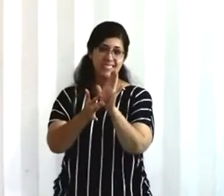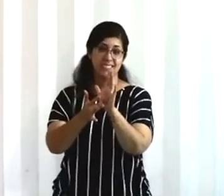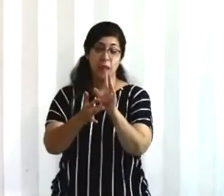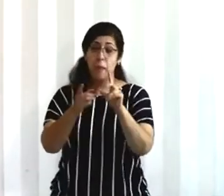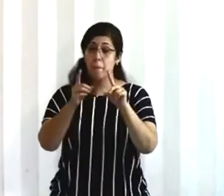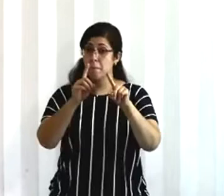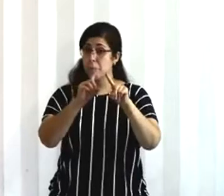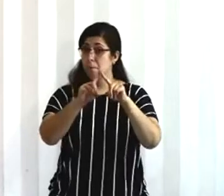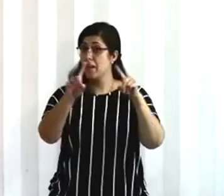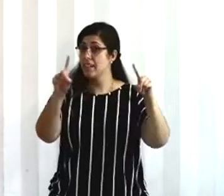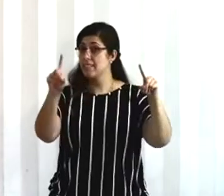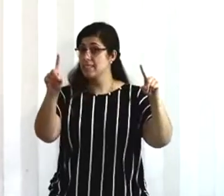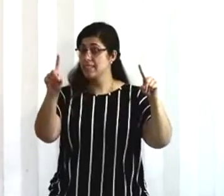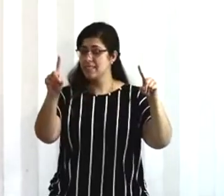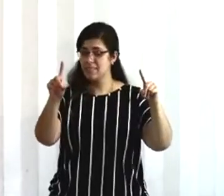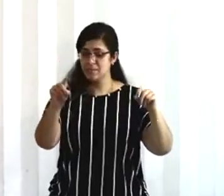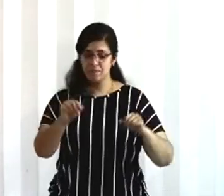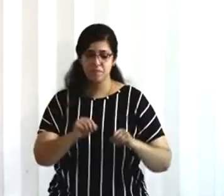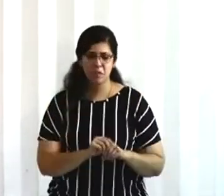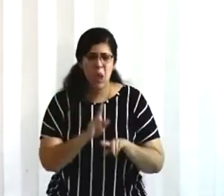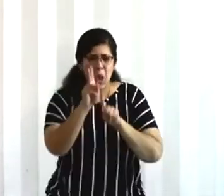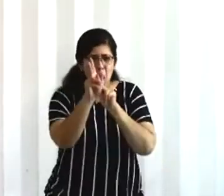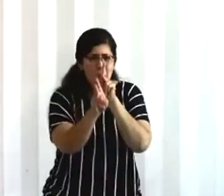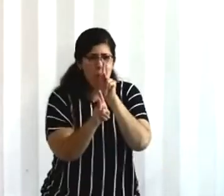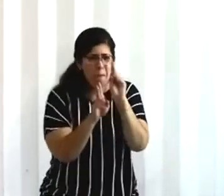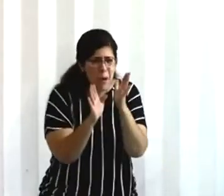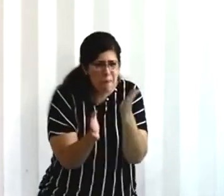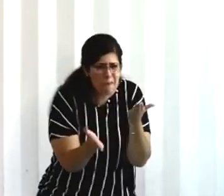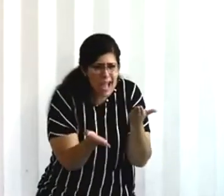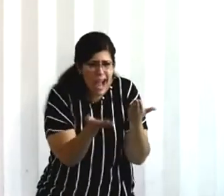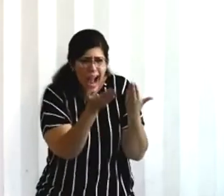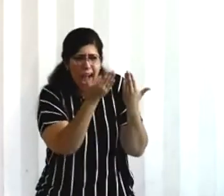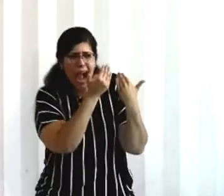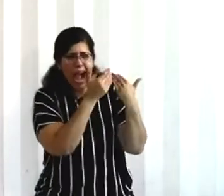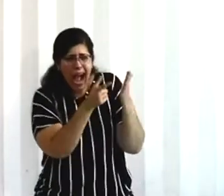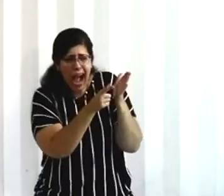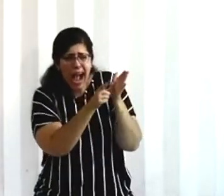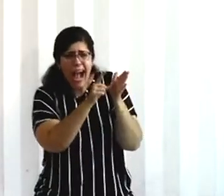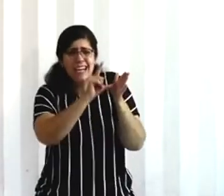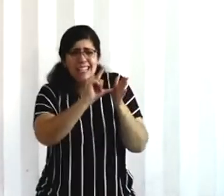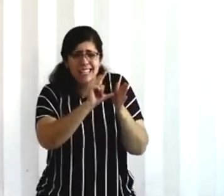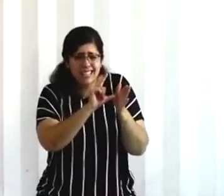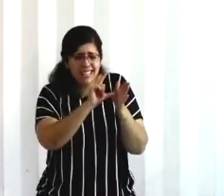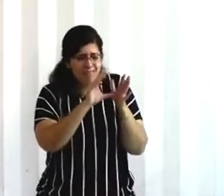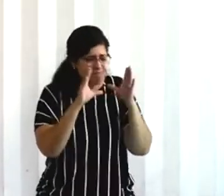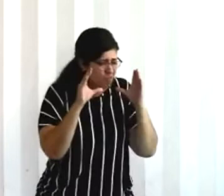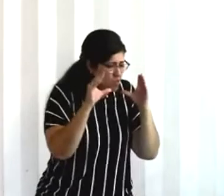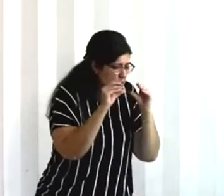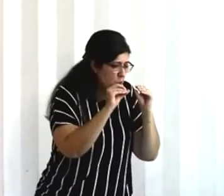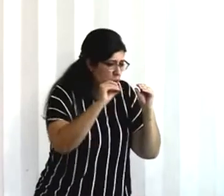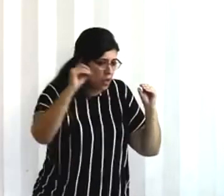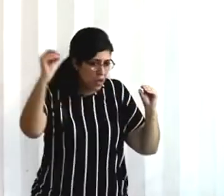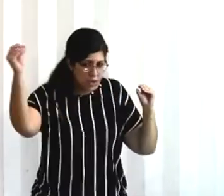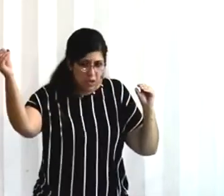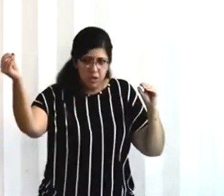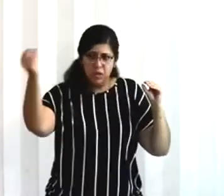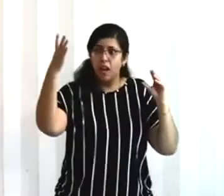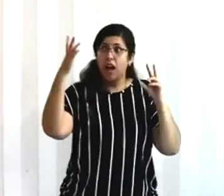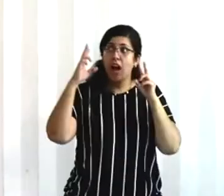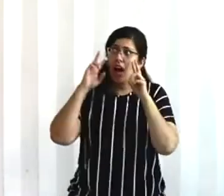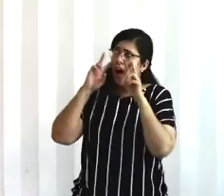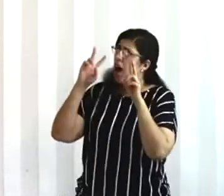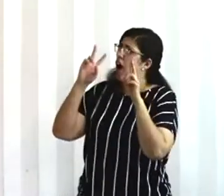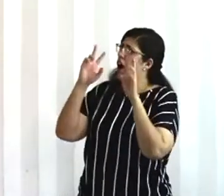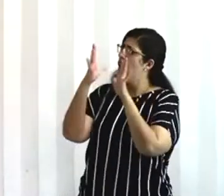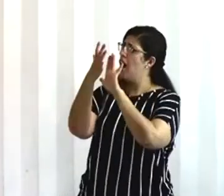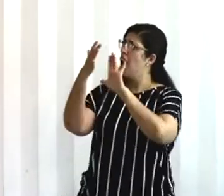mas o povo que andava em trevas viu grande luz, e aos que viviam na região da sombra da morte